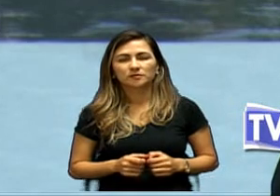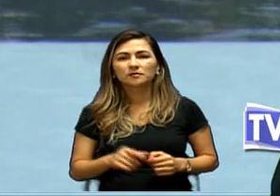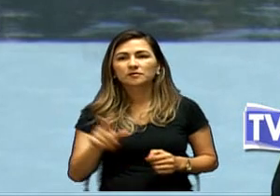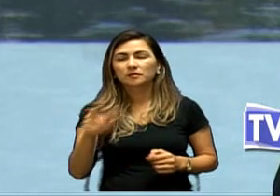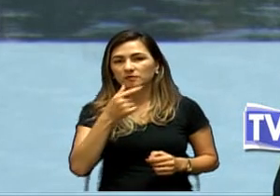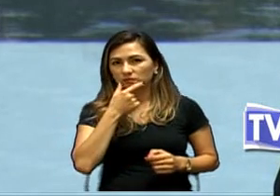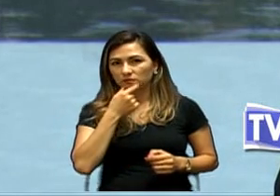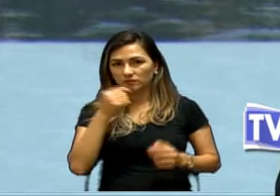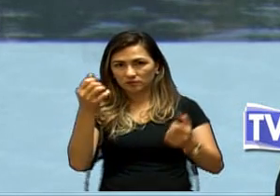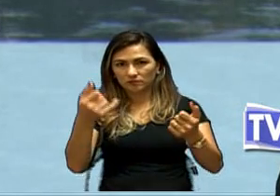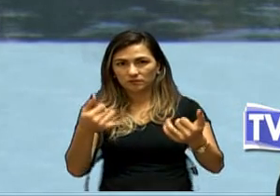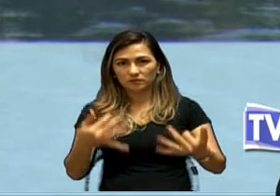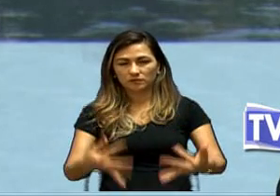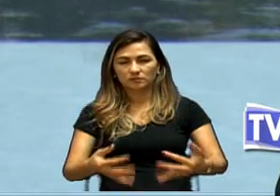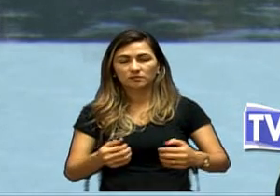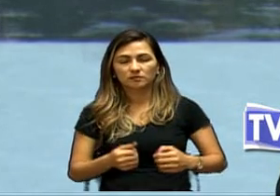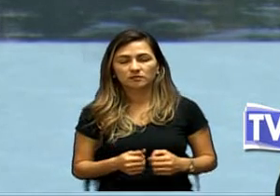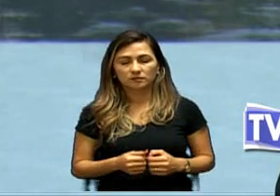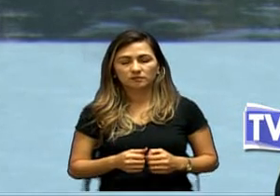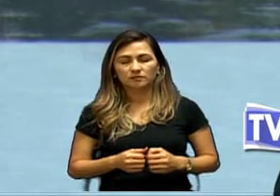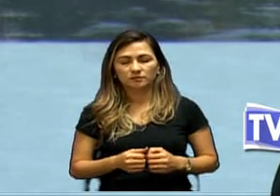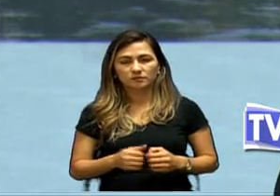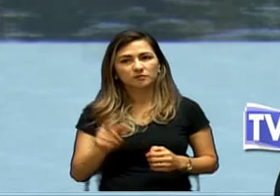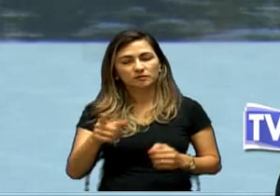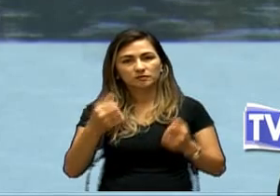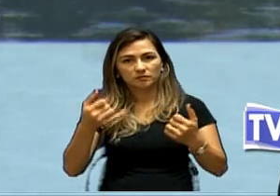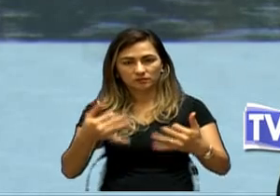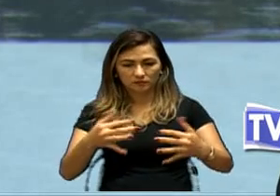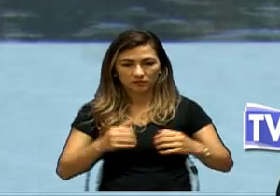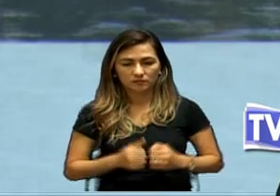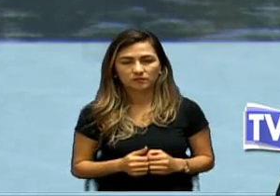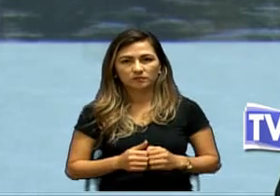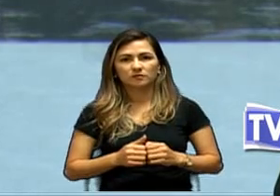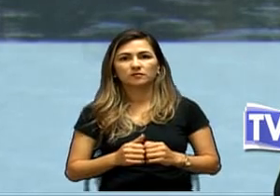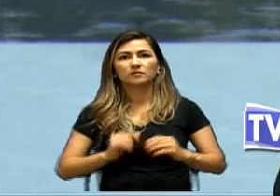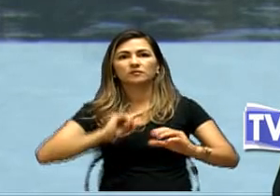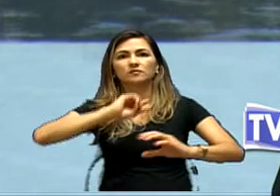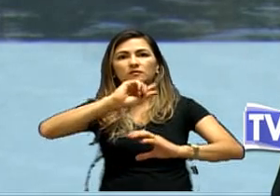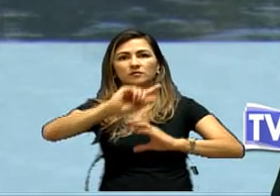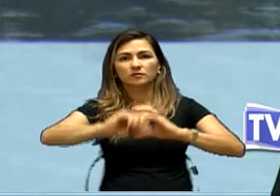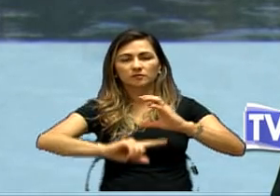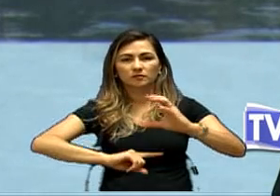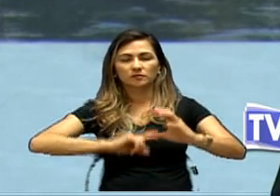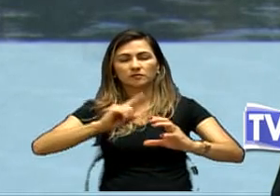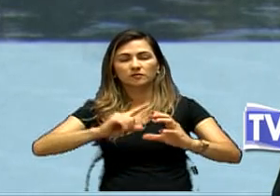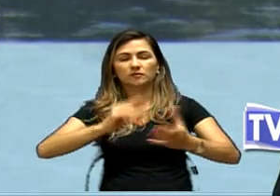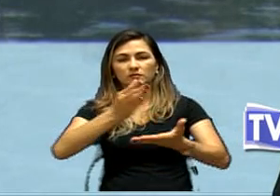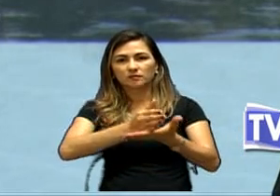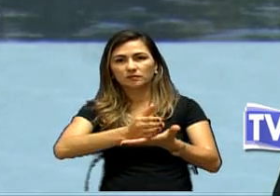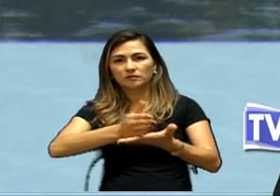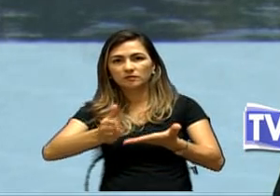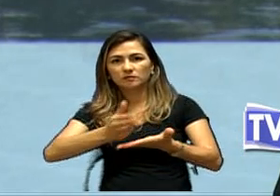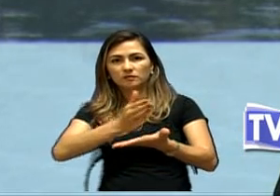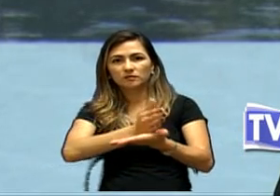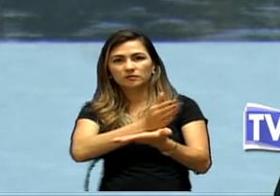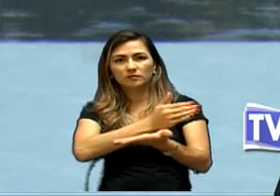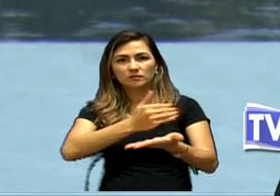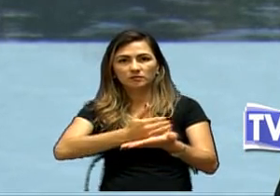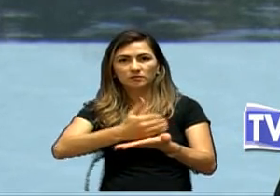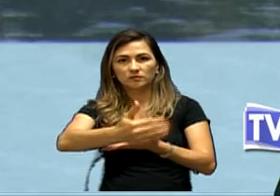apresentador ainda faz a seguinte colocação: o planeta era dividido em três mundos, mundo animal, mundo vegetal,